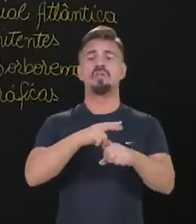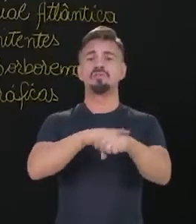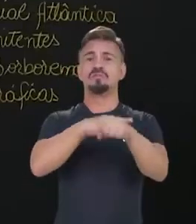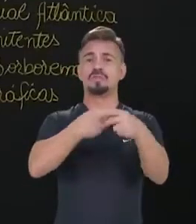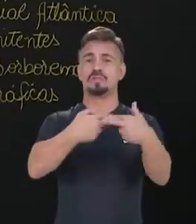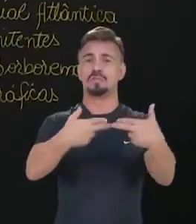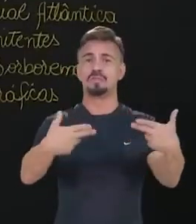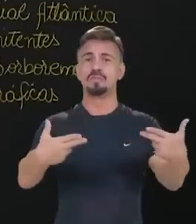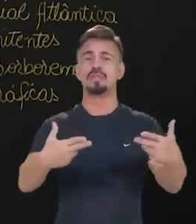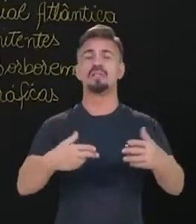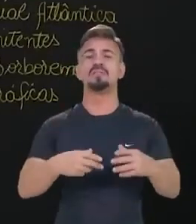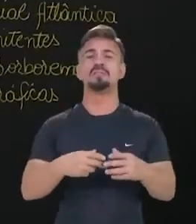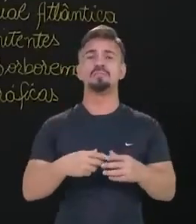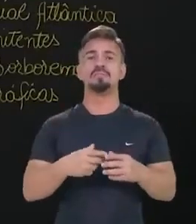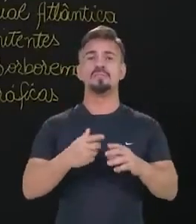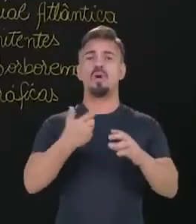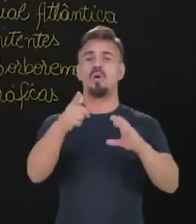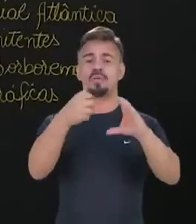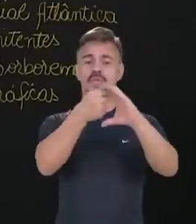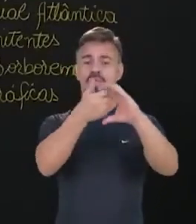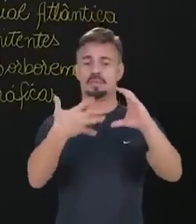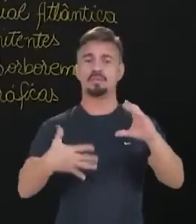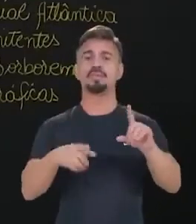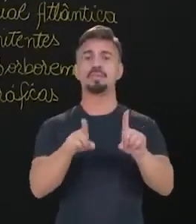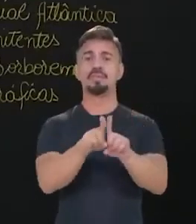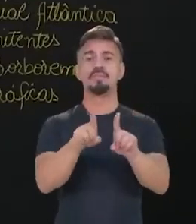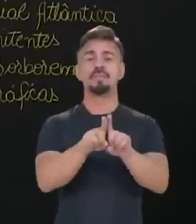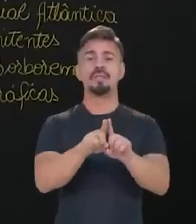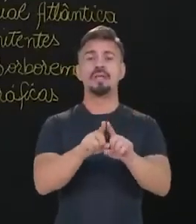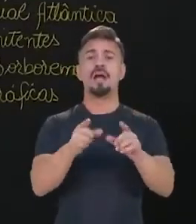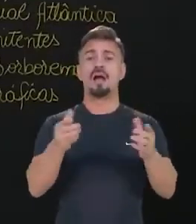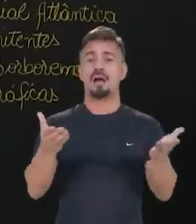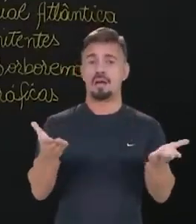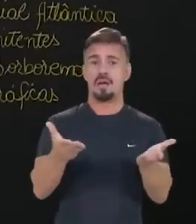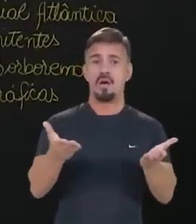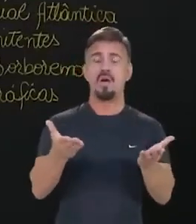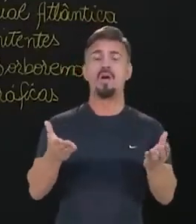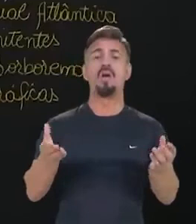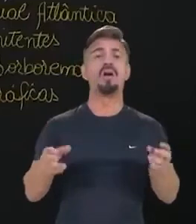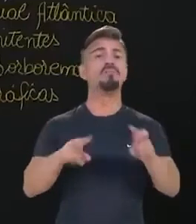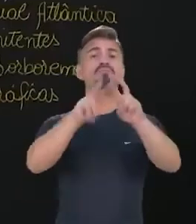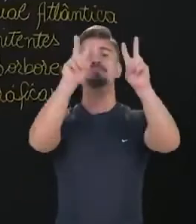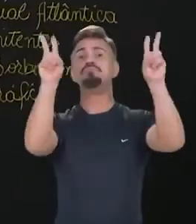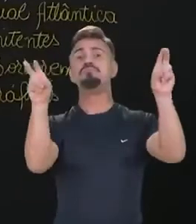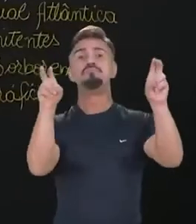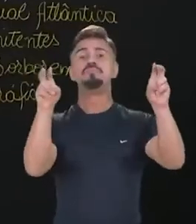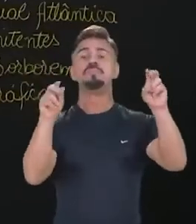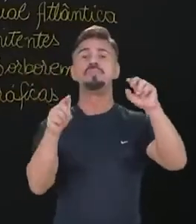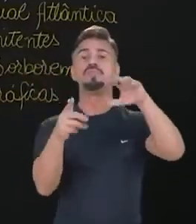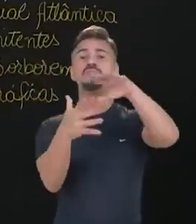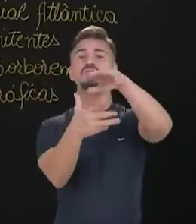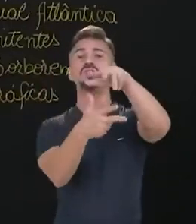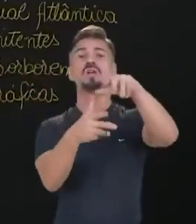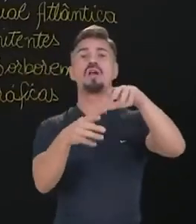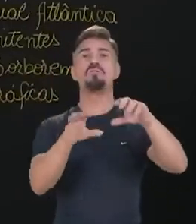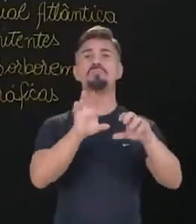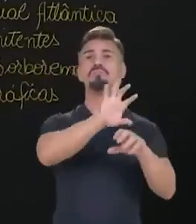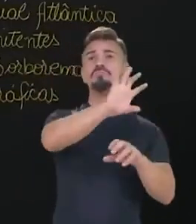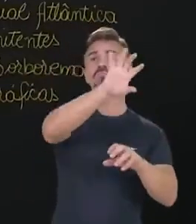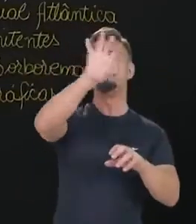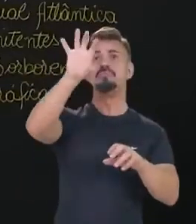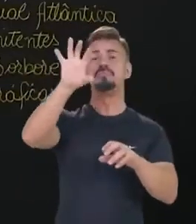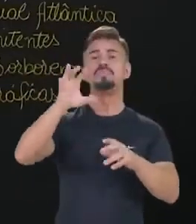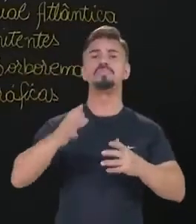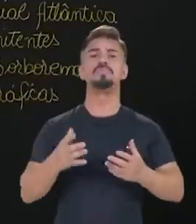e todas as outras características. Aqui nós trataremos dos aspectos geográficos dessa situação.